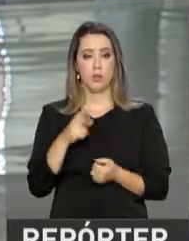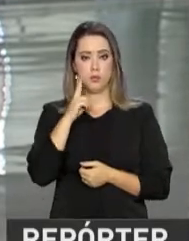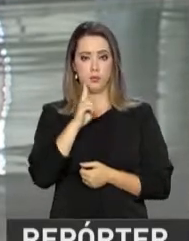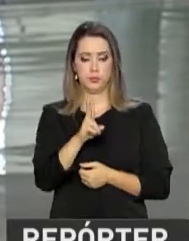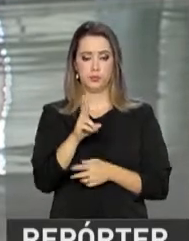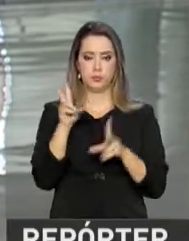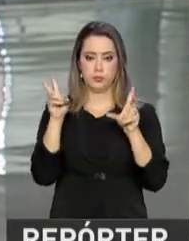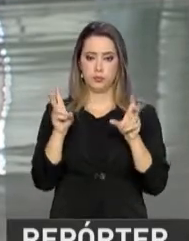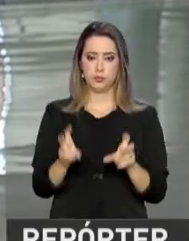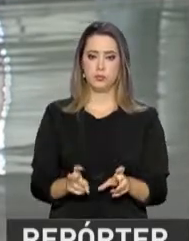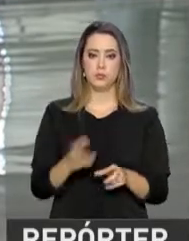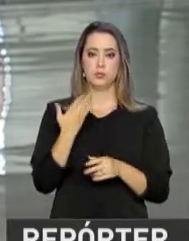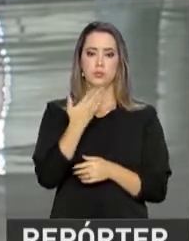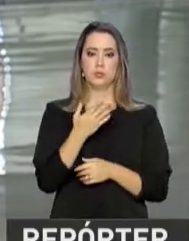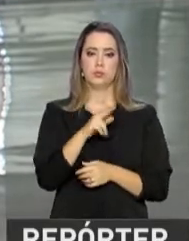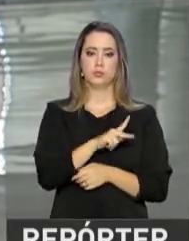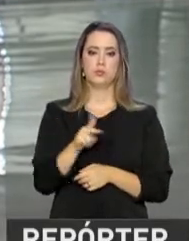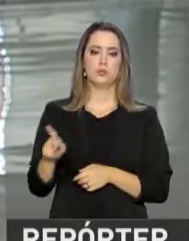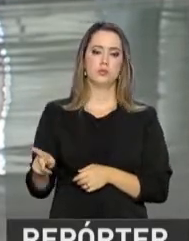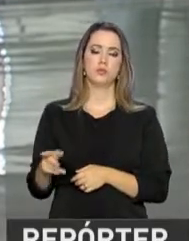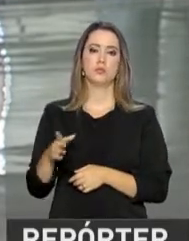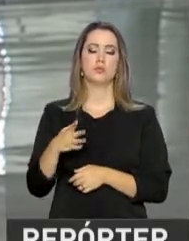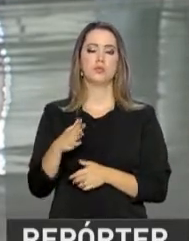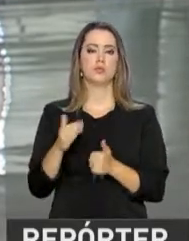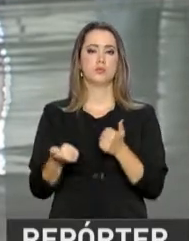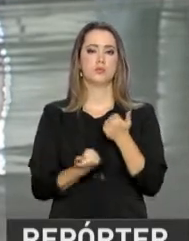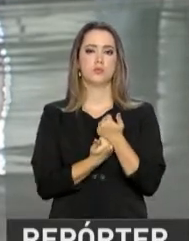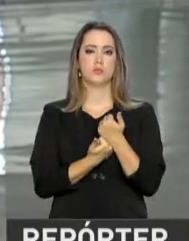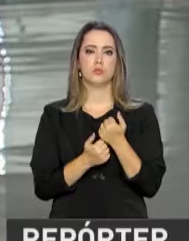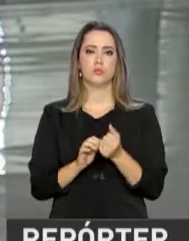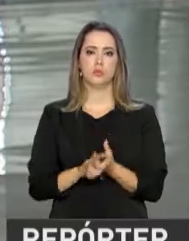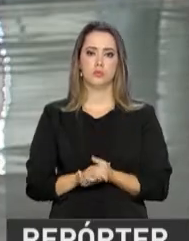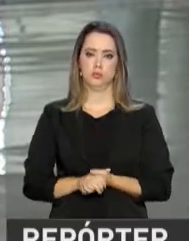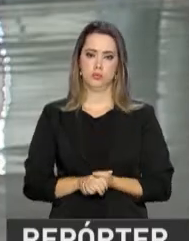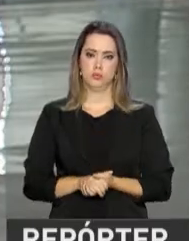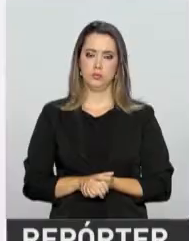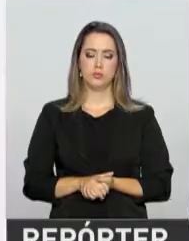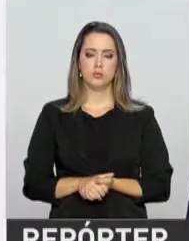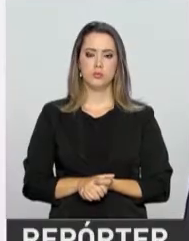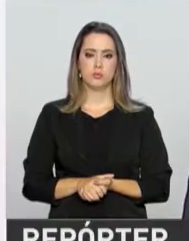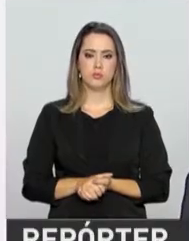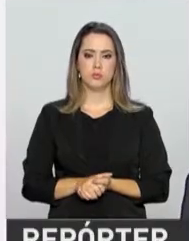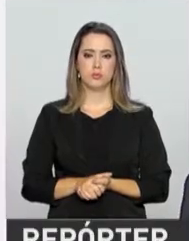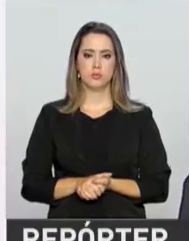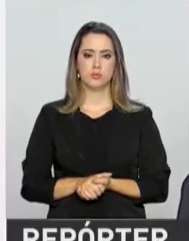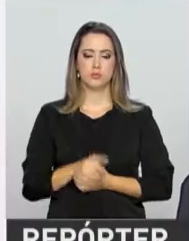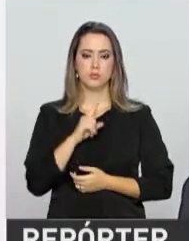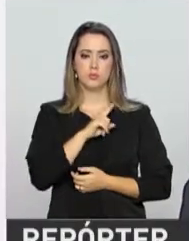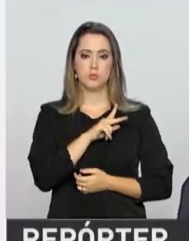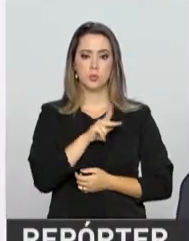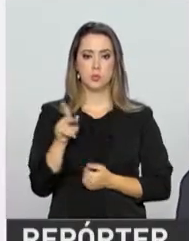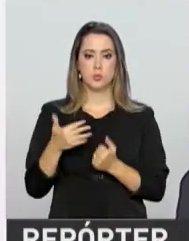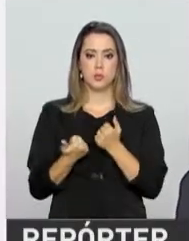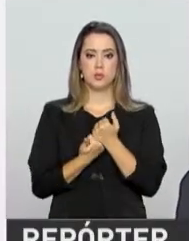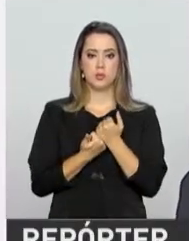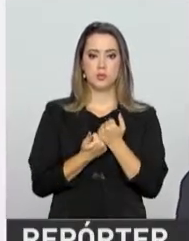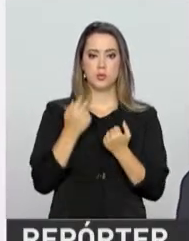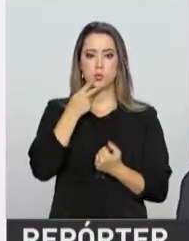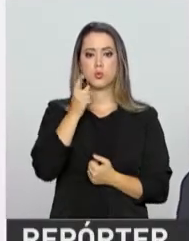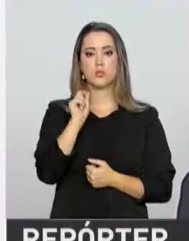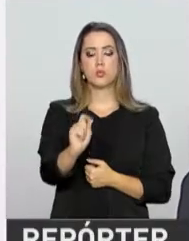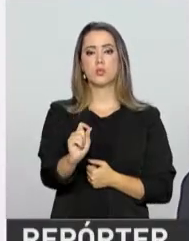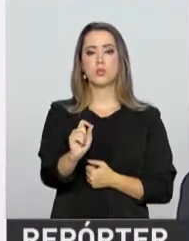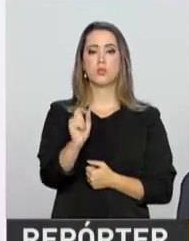agora um trecho do discurso do presidente em exercício rodrigo maia esse trabalho que